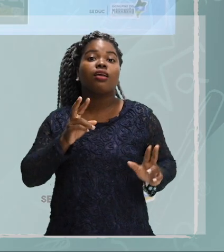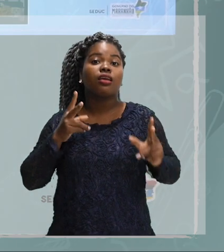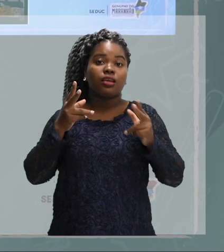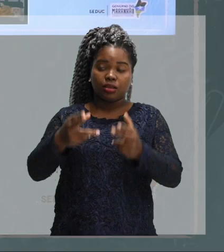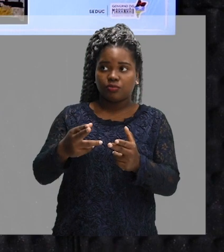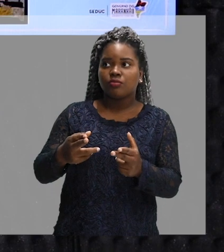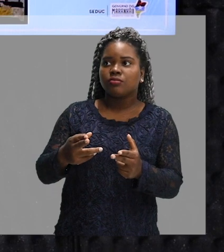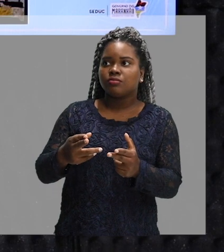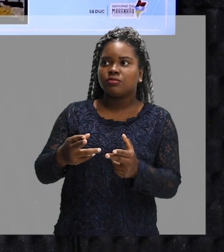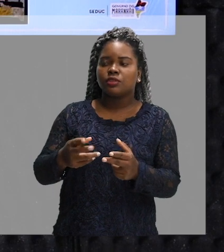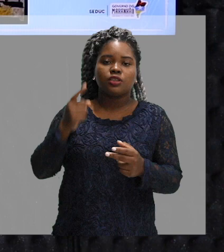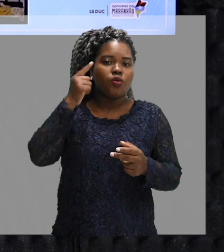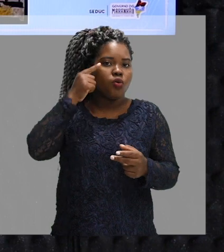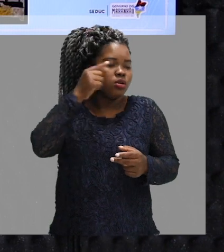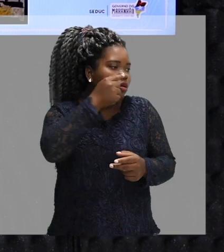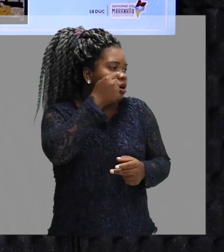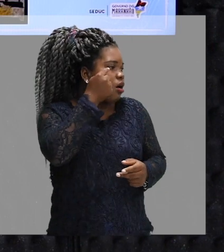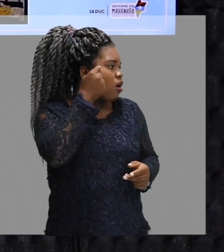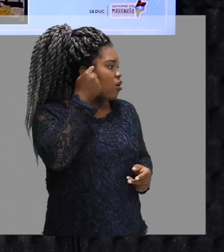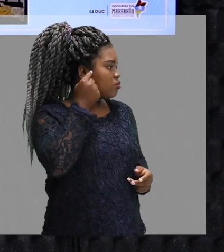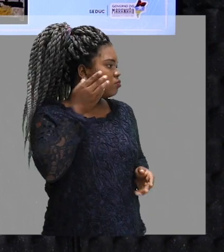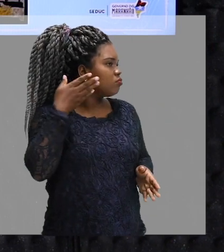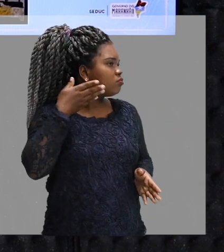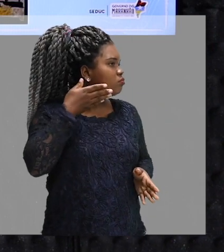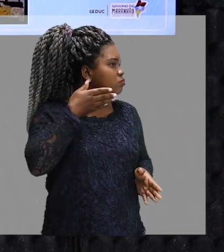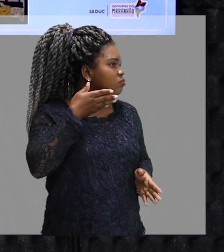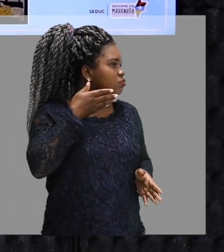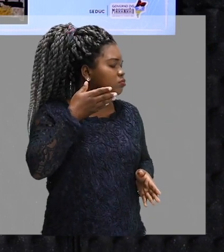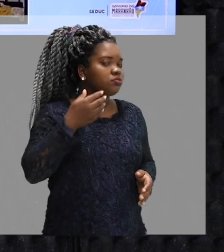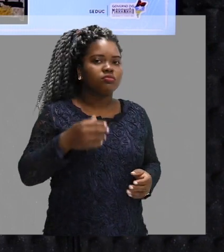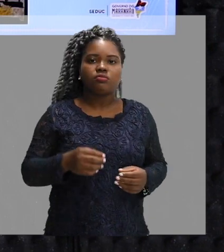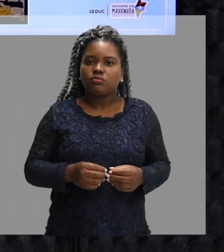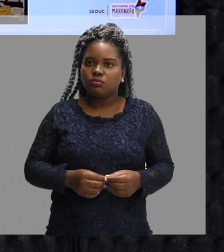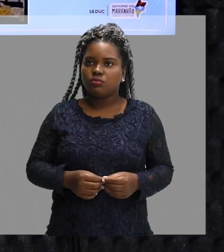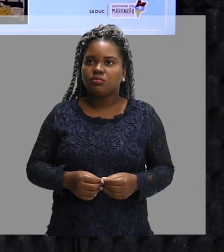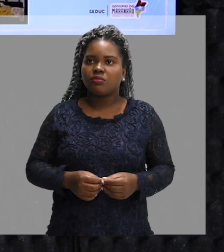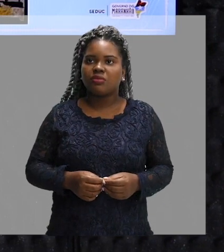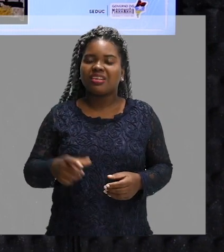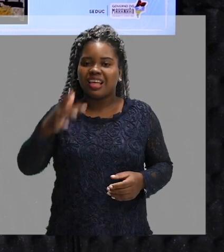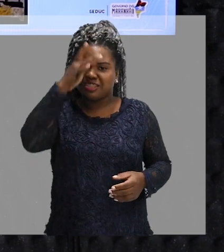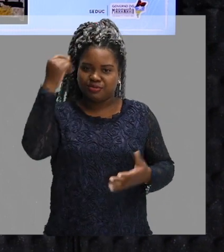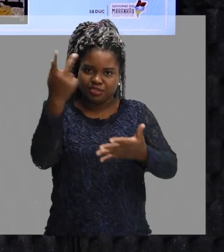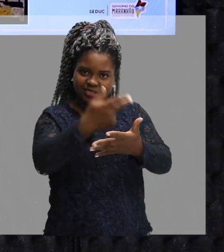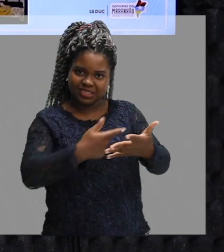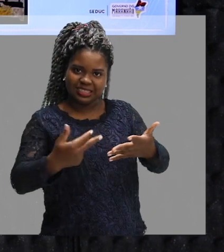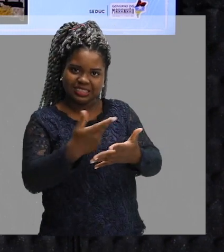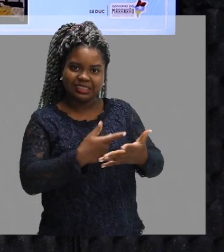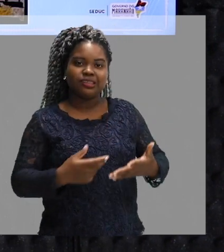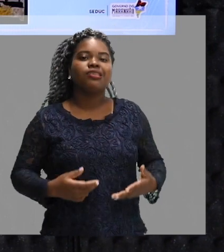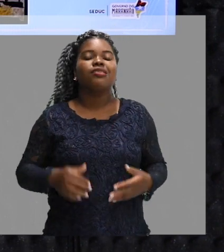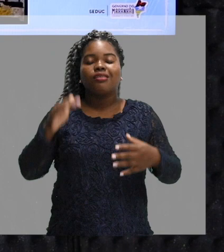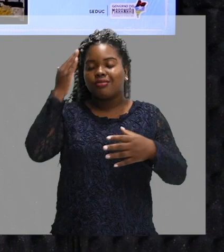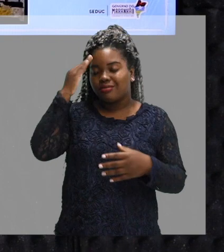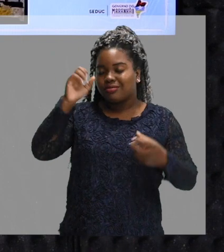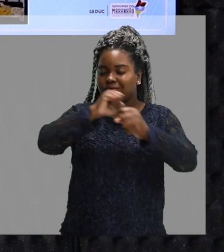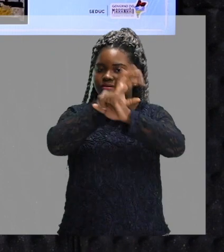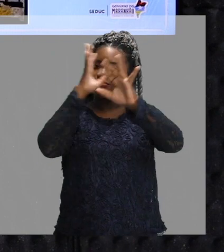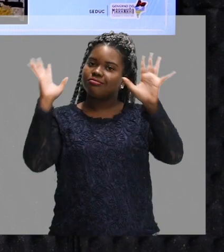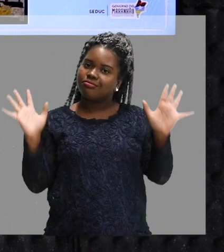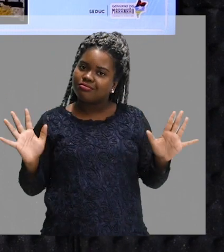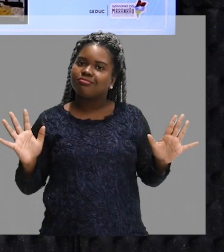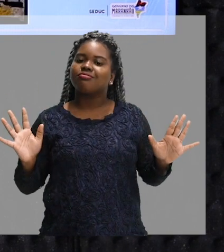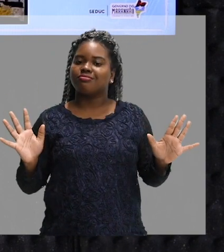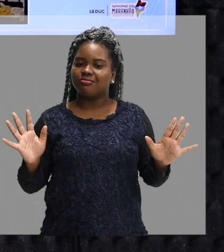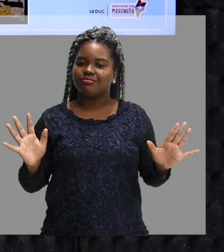ó, mas o certo não seria dessa maneira. Quem desenha sabe o que eu estou falando. E os desenhistas que estão me assistindo vão saber o que é realmente